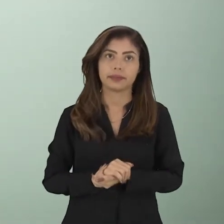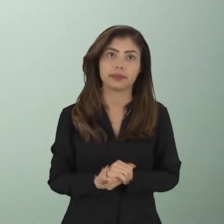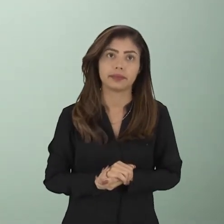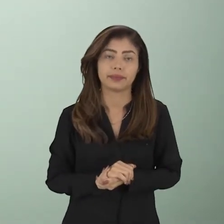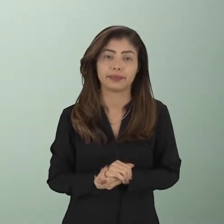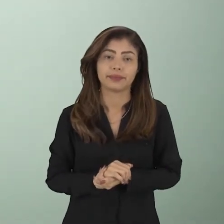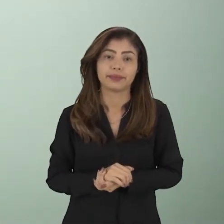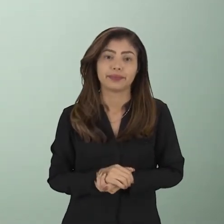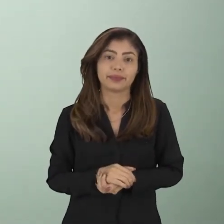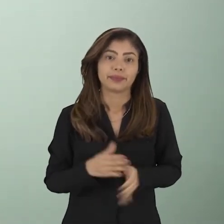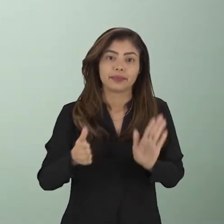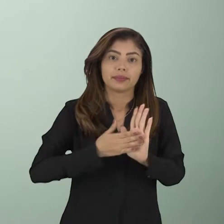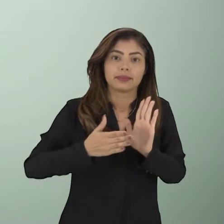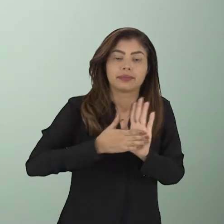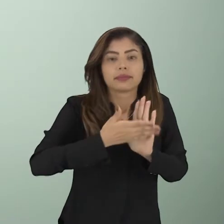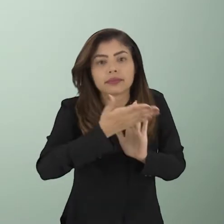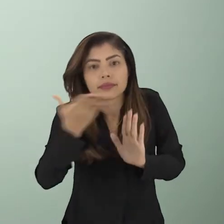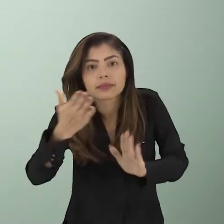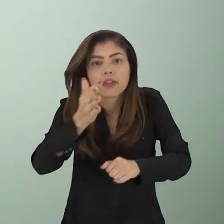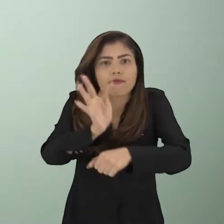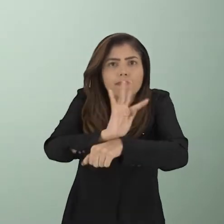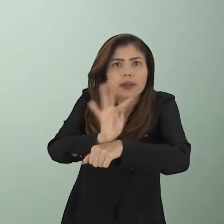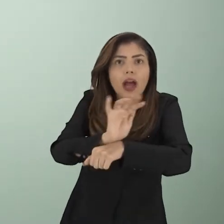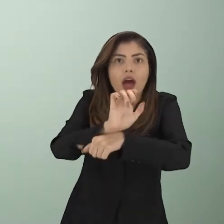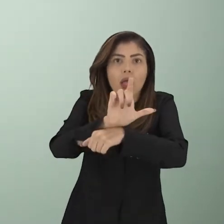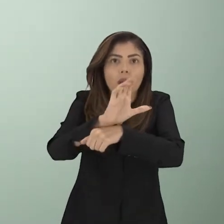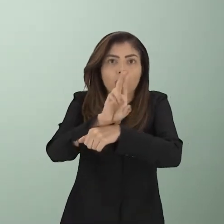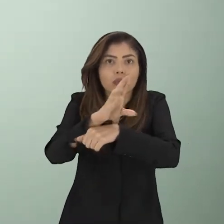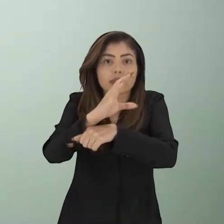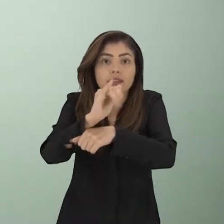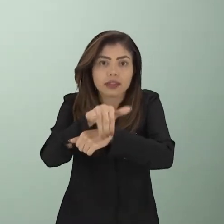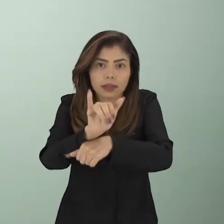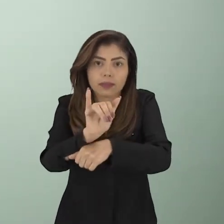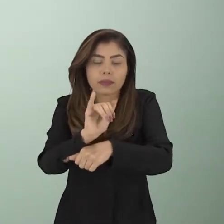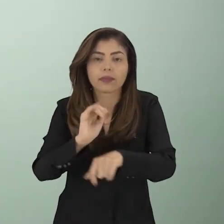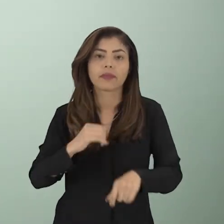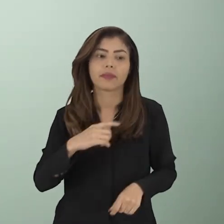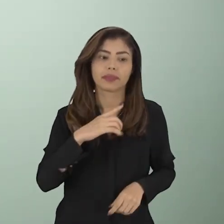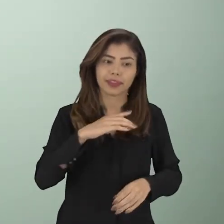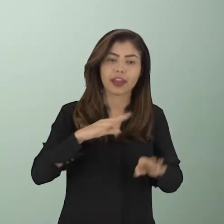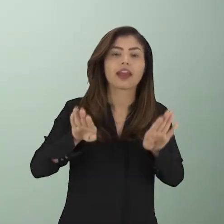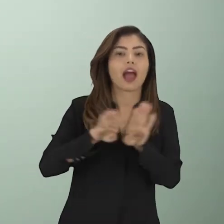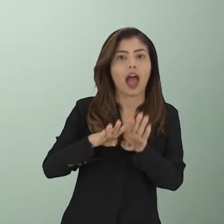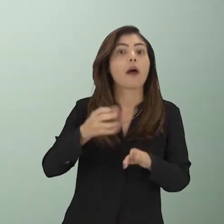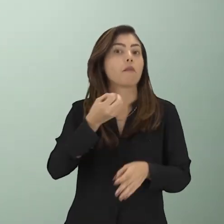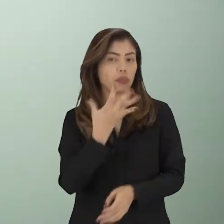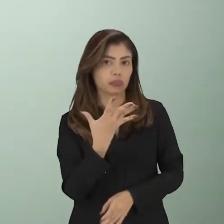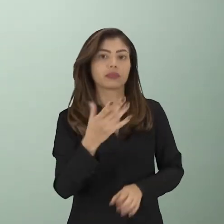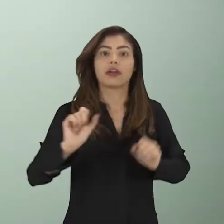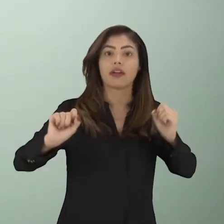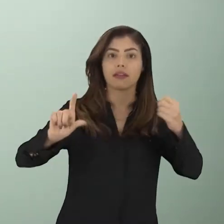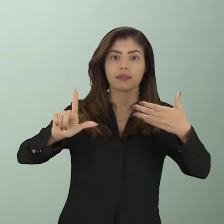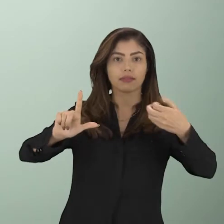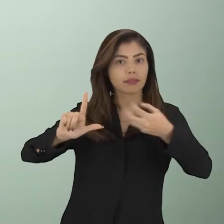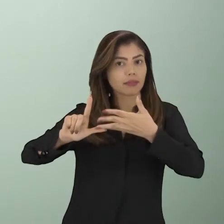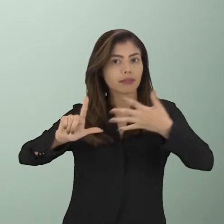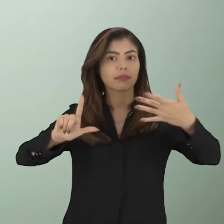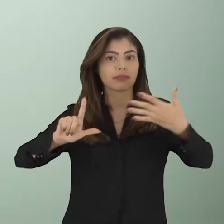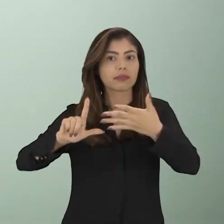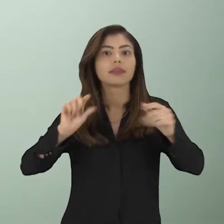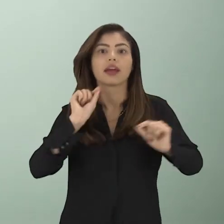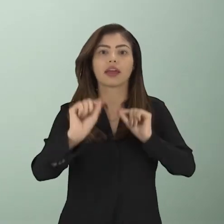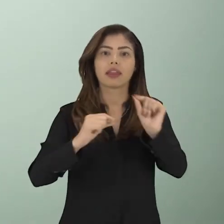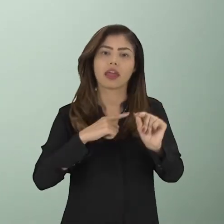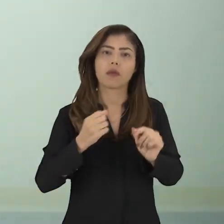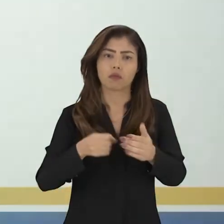Eu indico para vocês, assistam ao filme Lucy, tá, na programação da Netflix também, onde tem uma cena